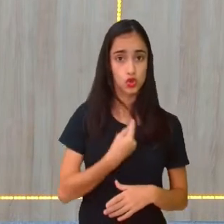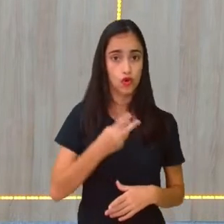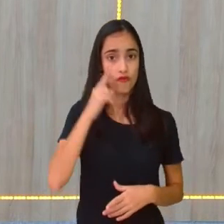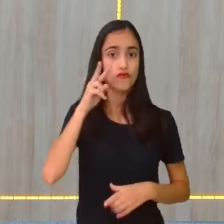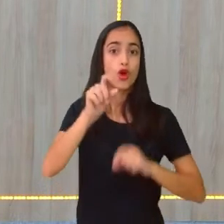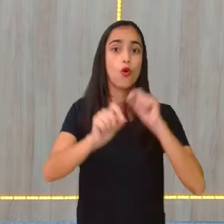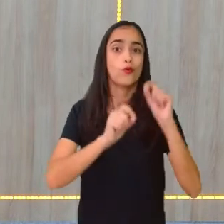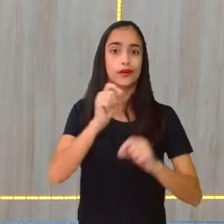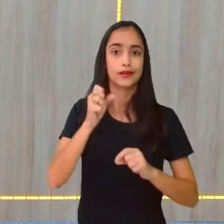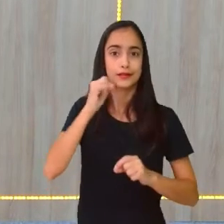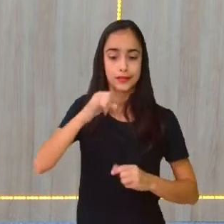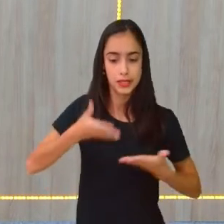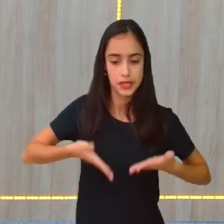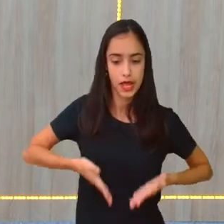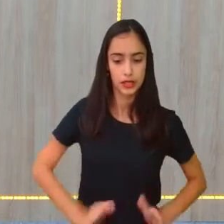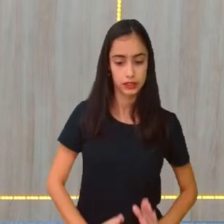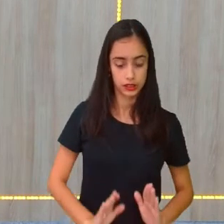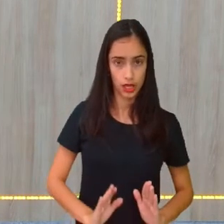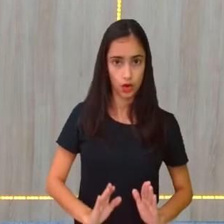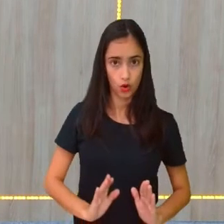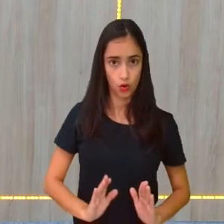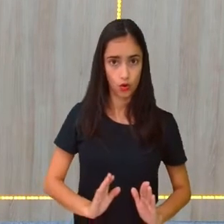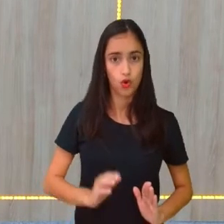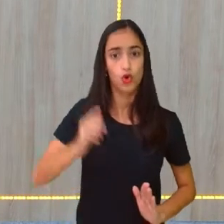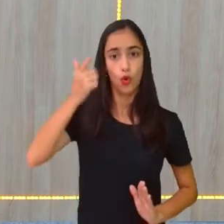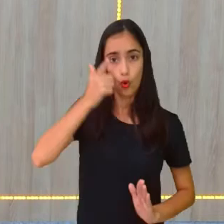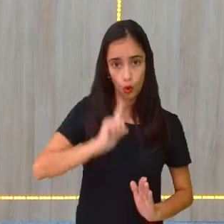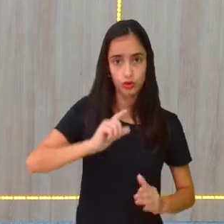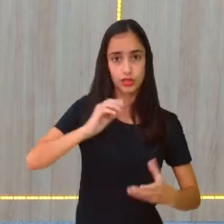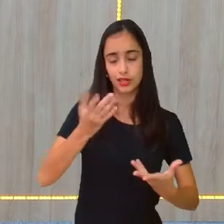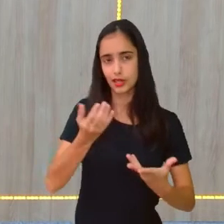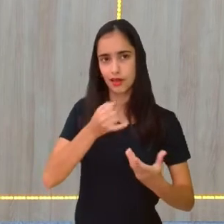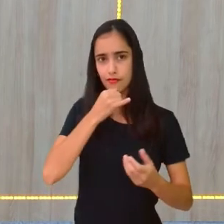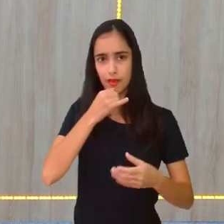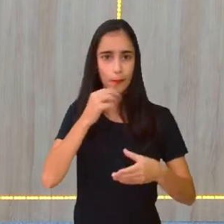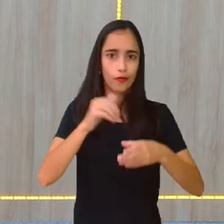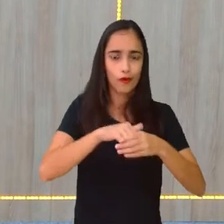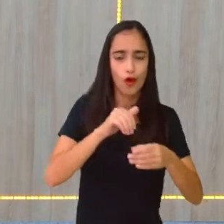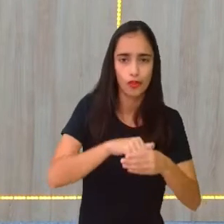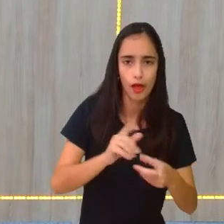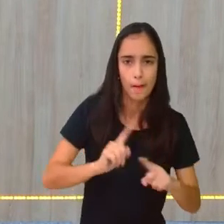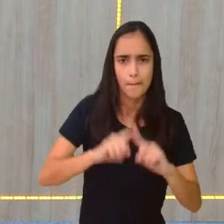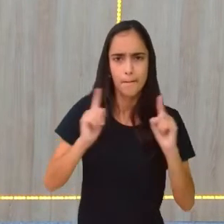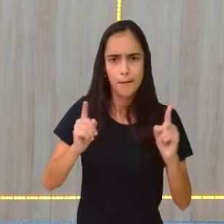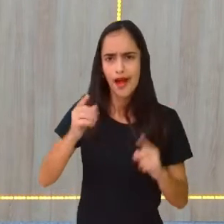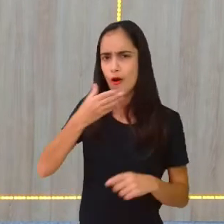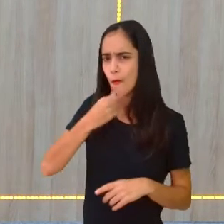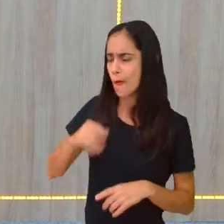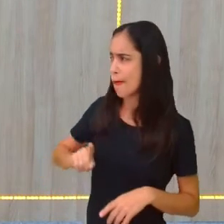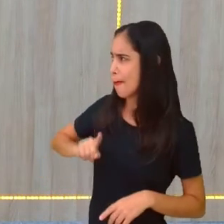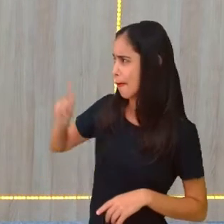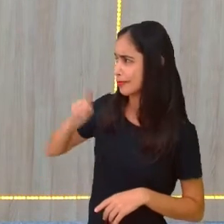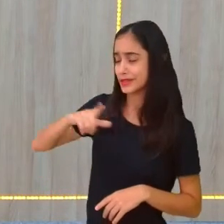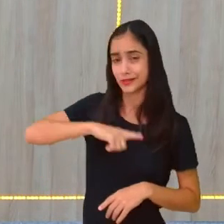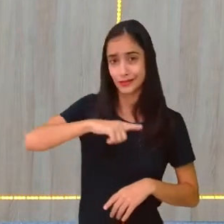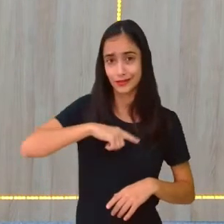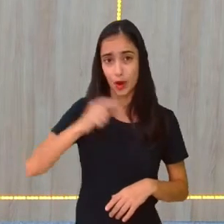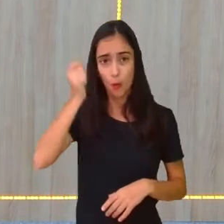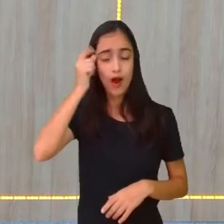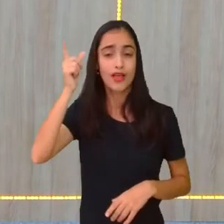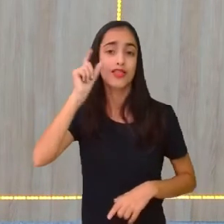era cidadão. Não nasceu, se quebrava. Para Péricles, ele vai introduzir essa ideia de